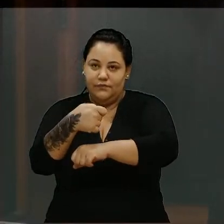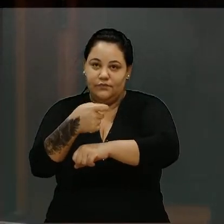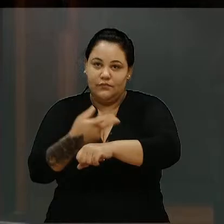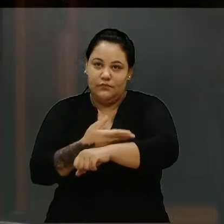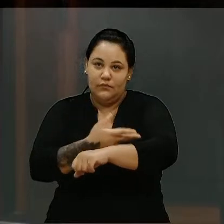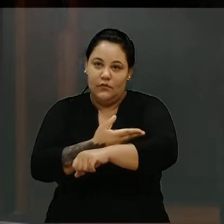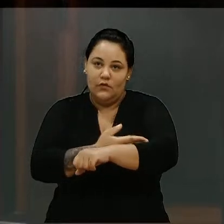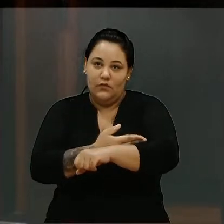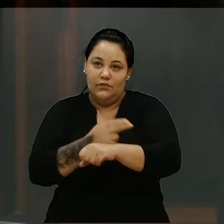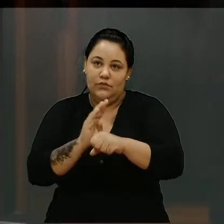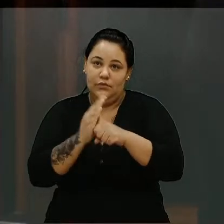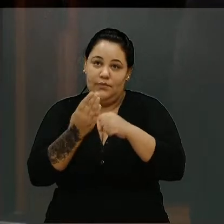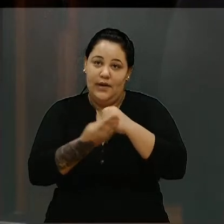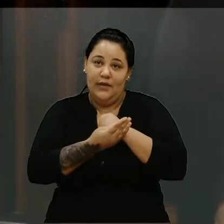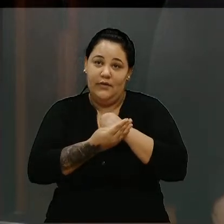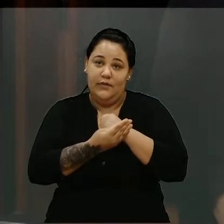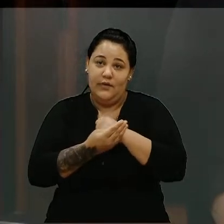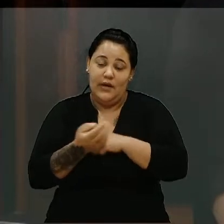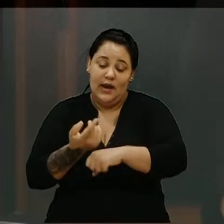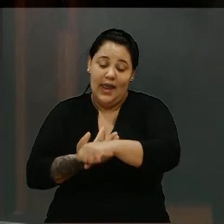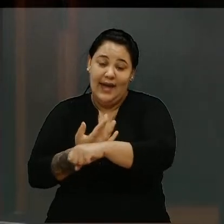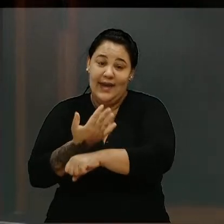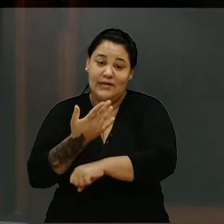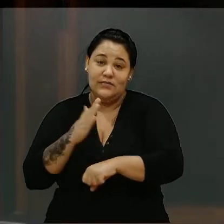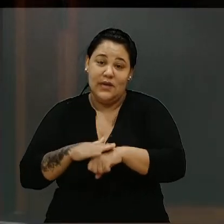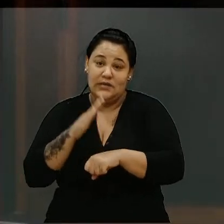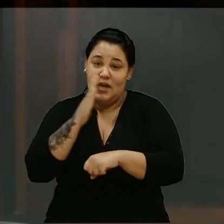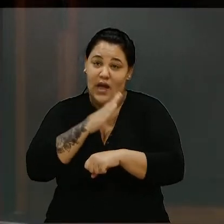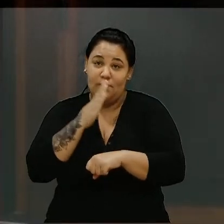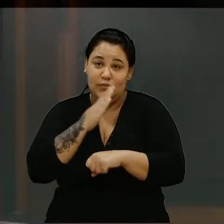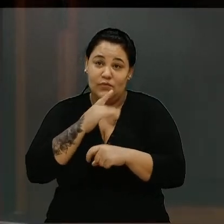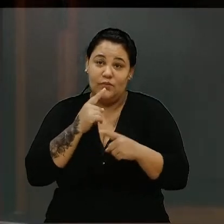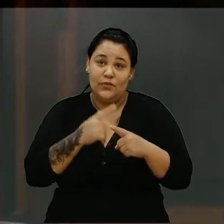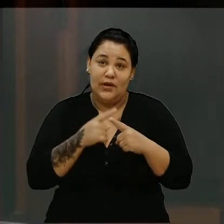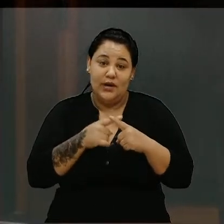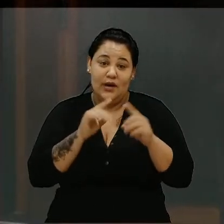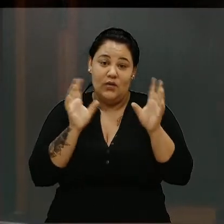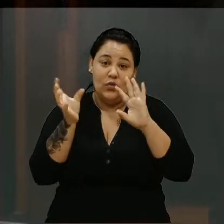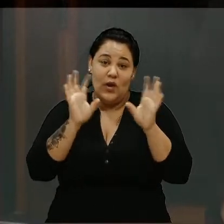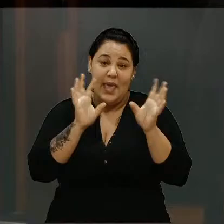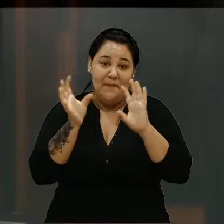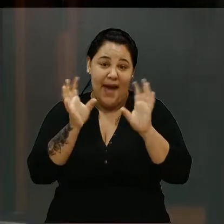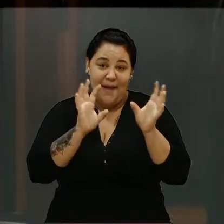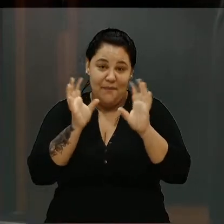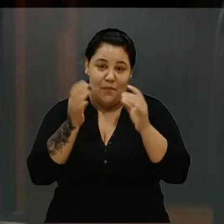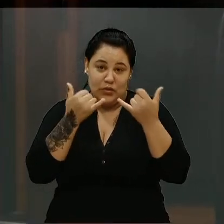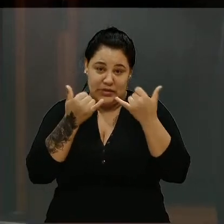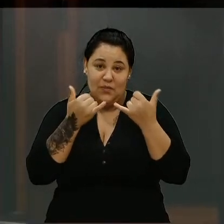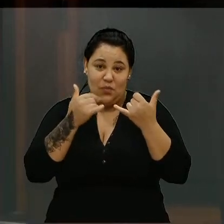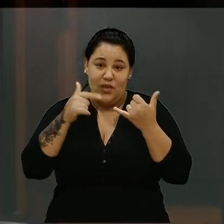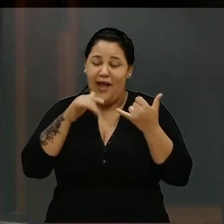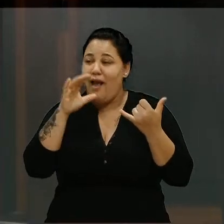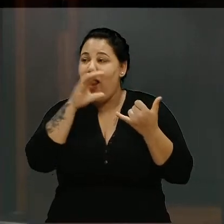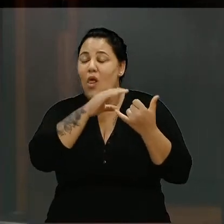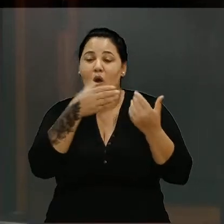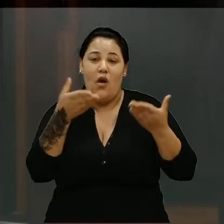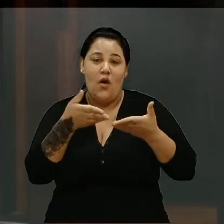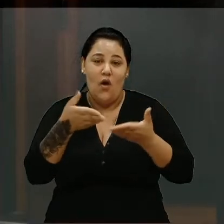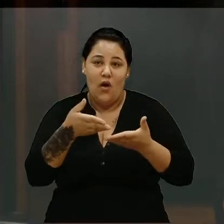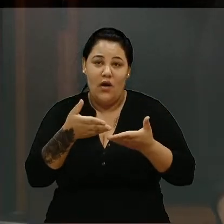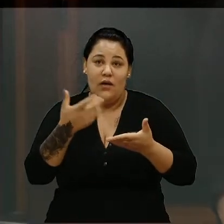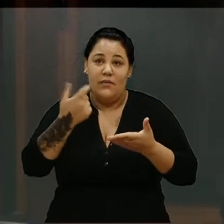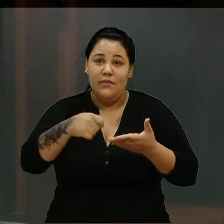crescido com muito mais velocidade do que há um tempo atrás, justamente por conta das questões climáticas. Isso exige que a companhia tenha